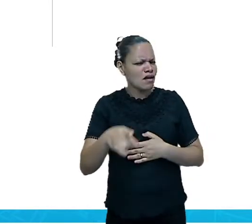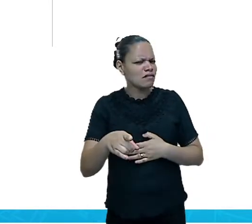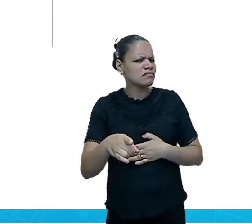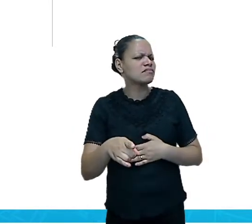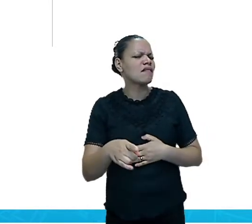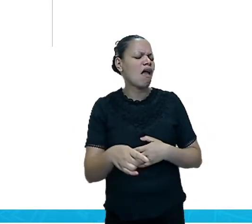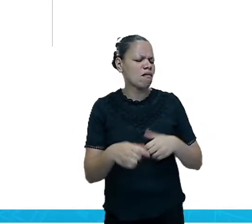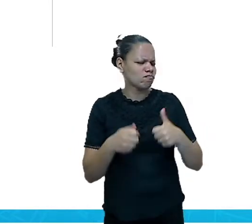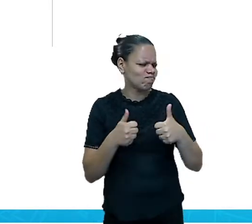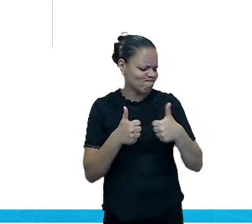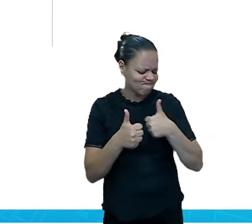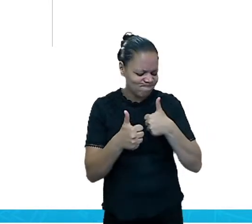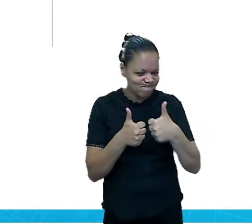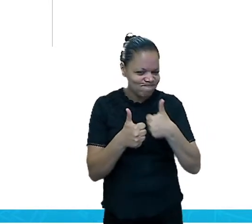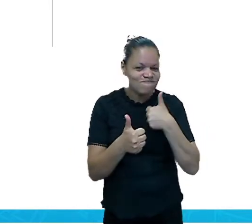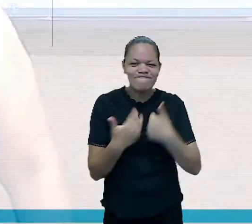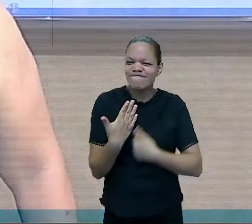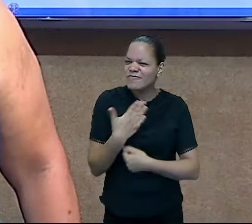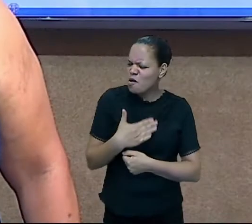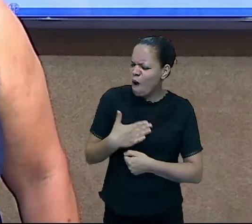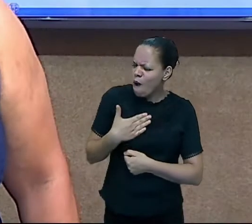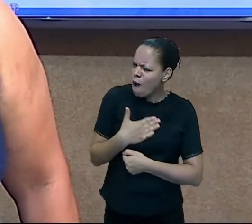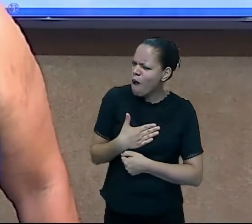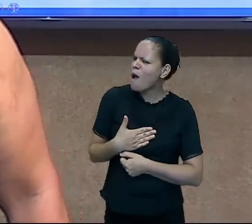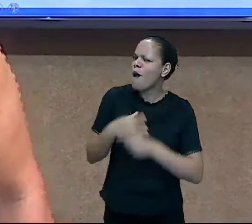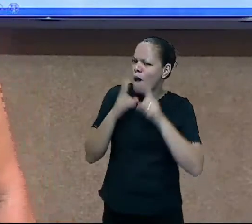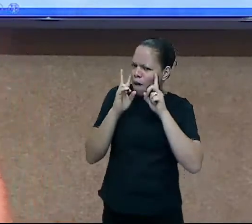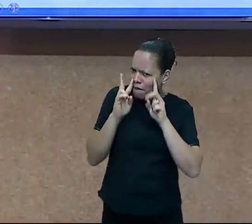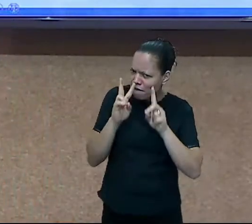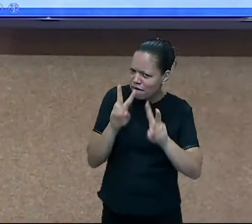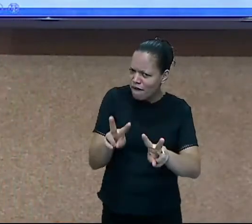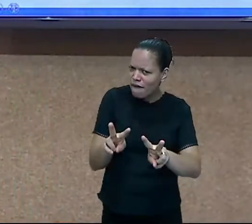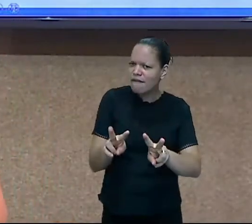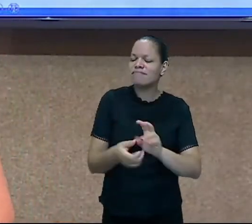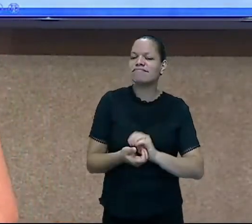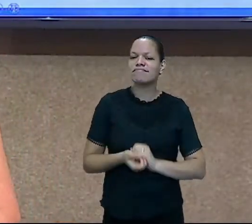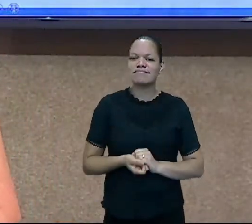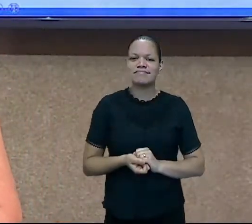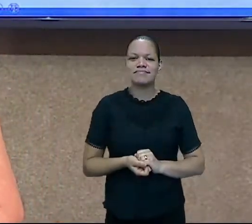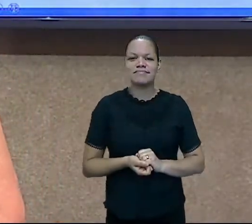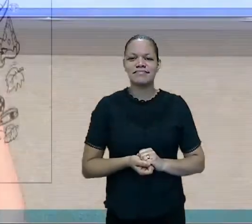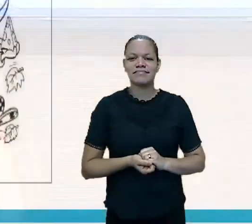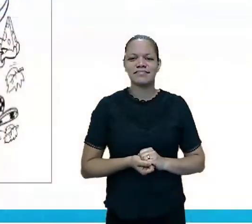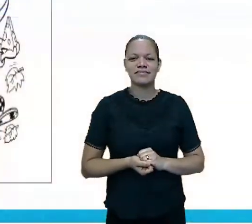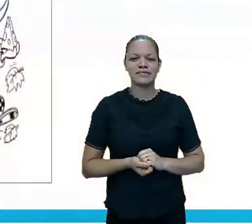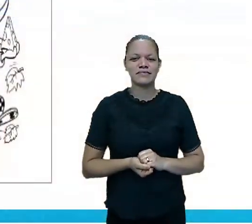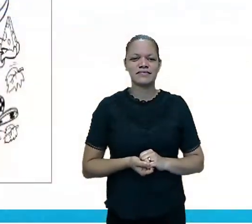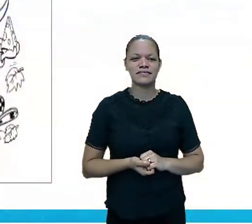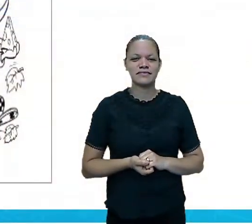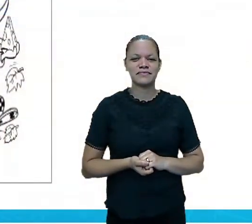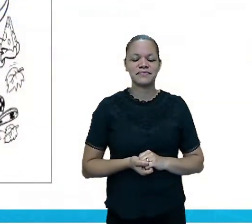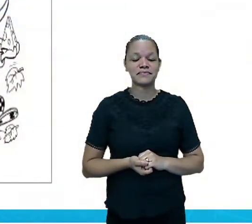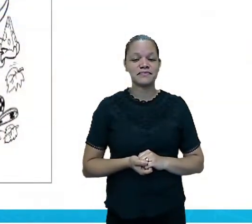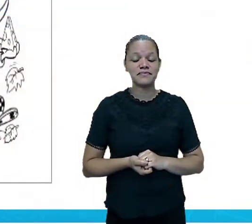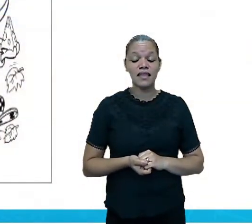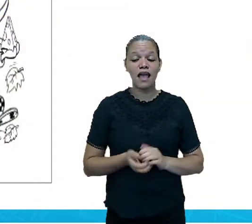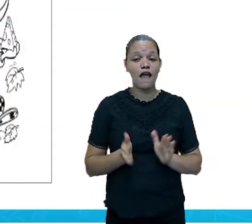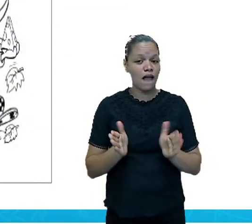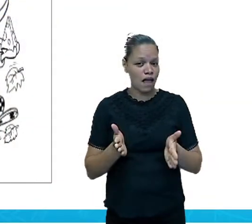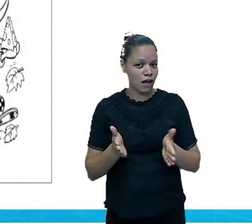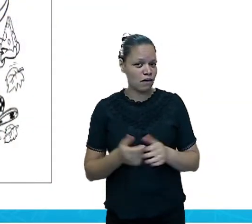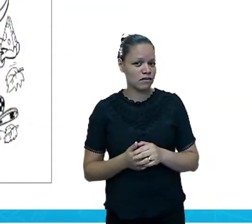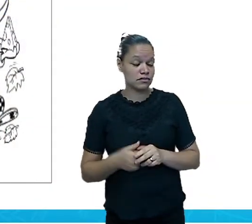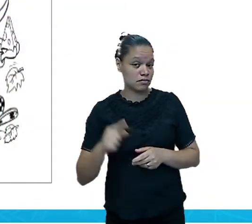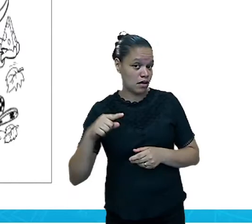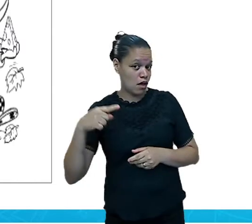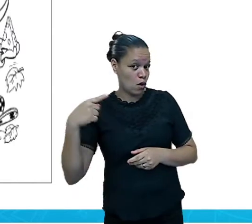muito bem, eu estou gostando de ver. Vamos analisar a próxima questão? A próxima questão diz